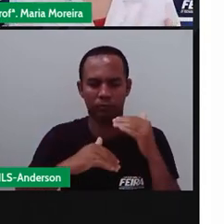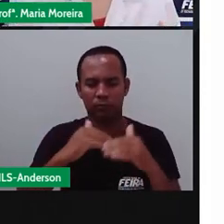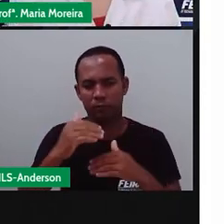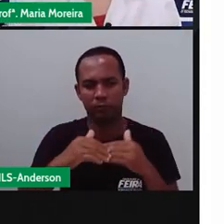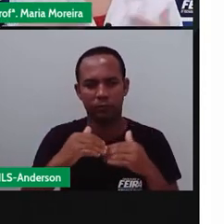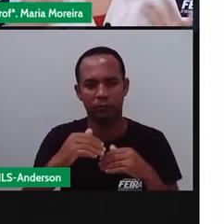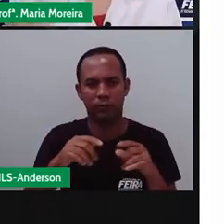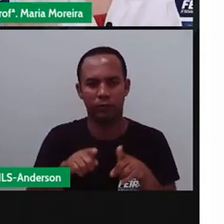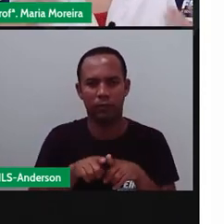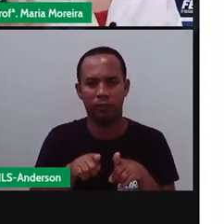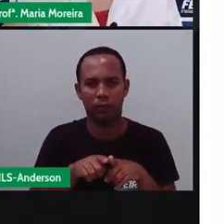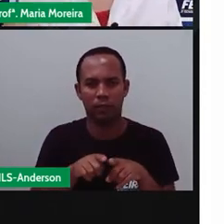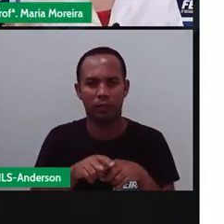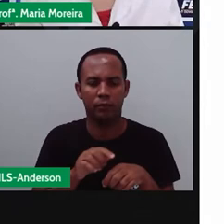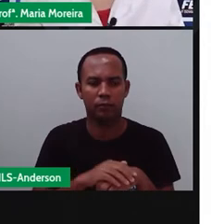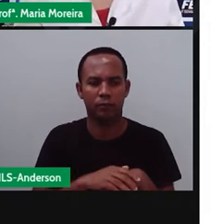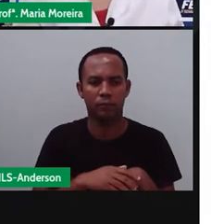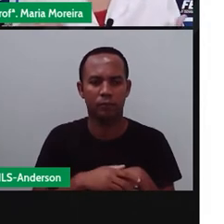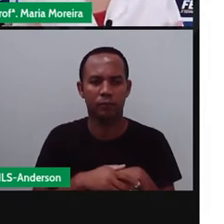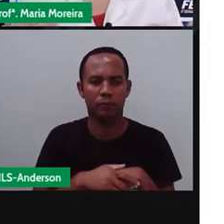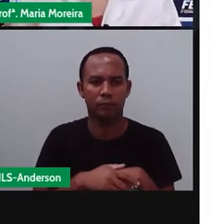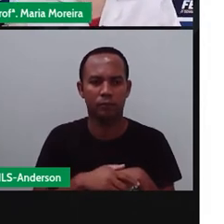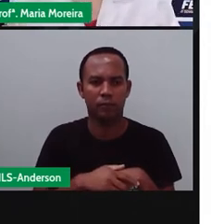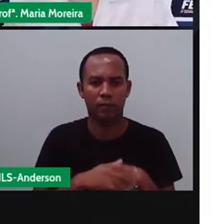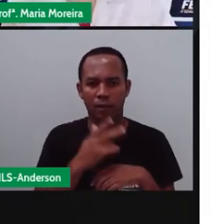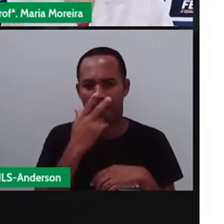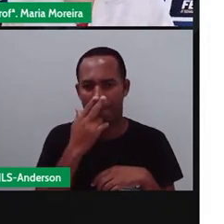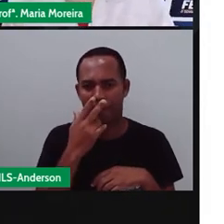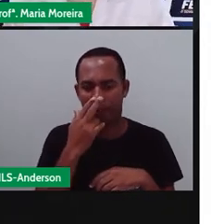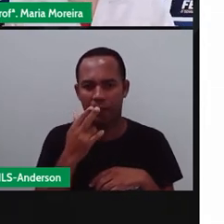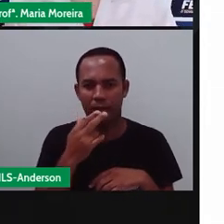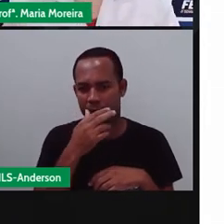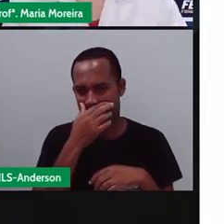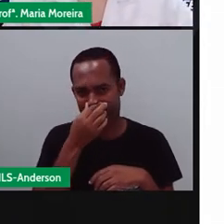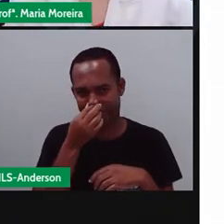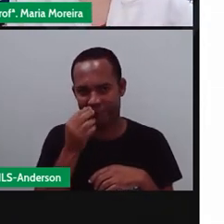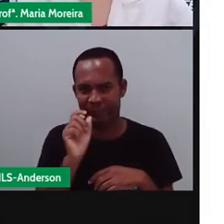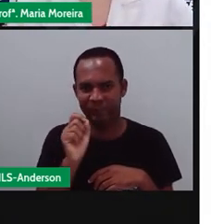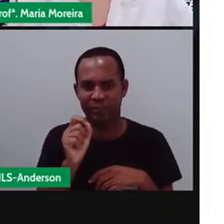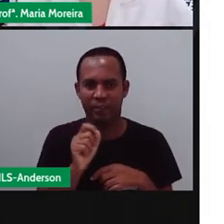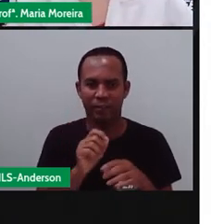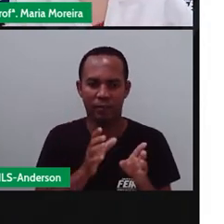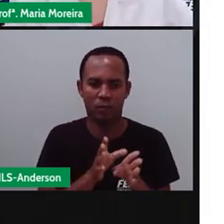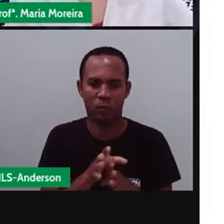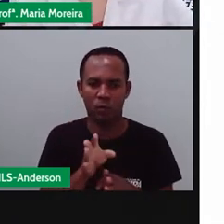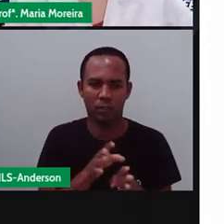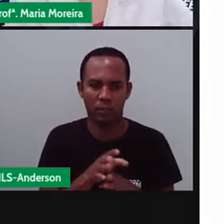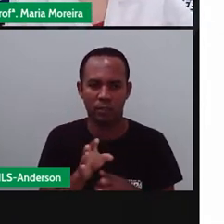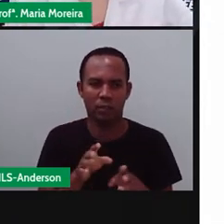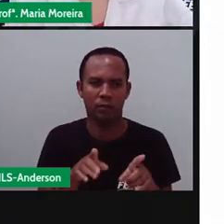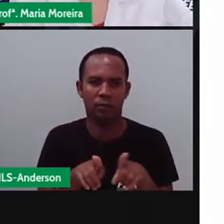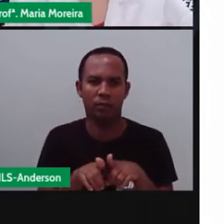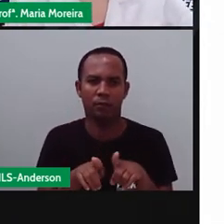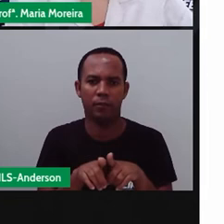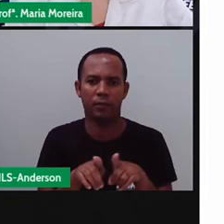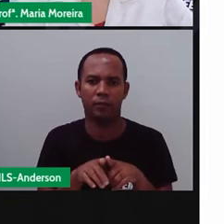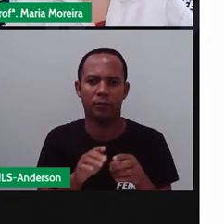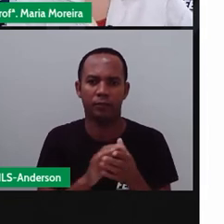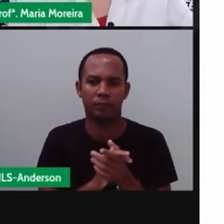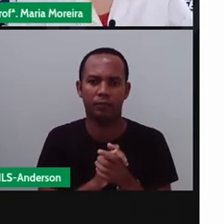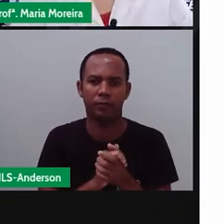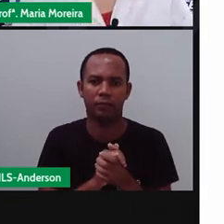para vocês que dentro do modo de preparo aparecem o quê? Ordens e conselhos. Por que conselhos, pro?